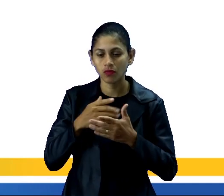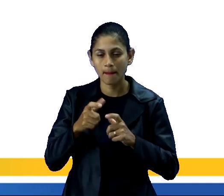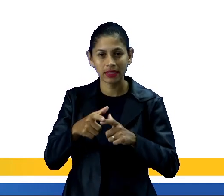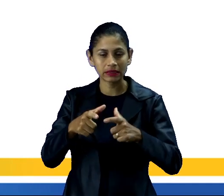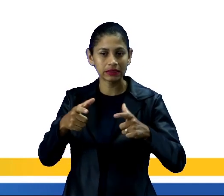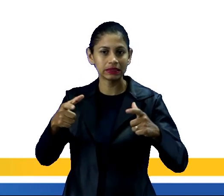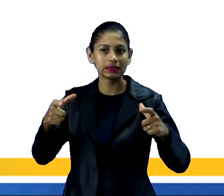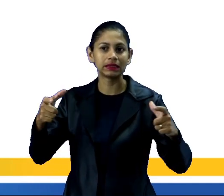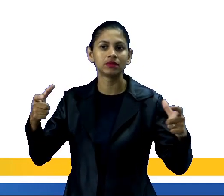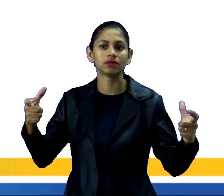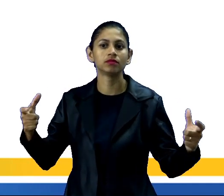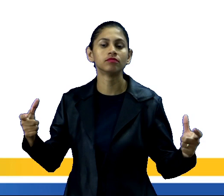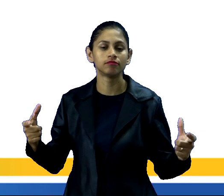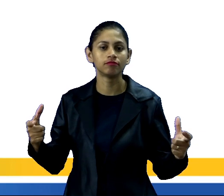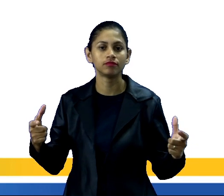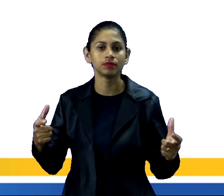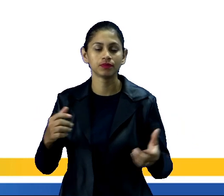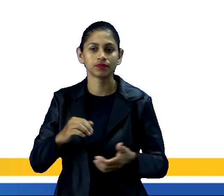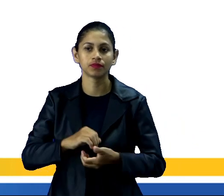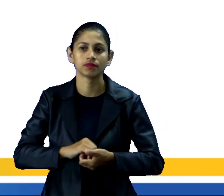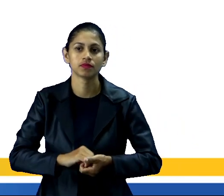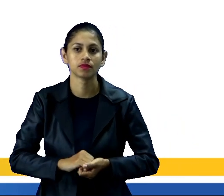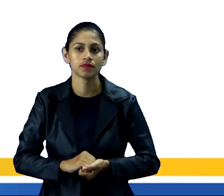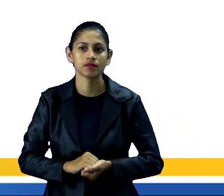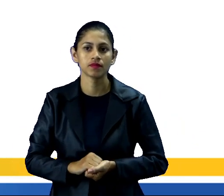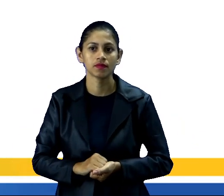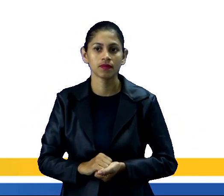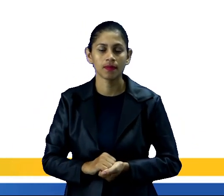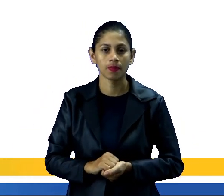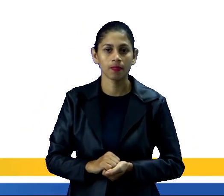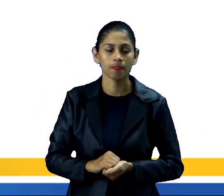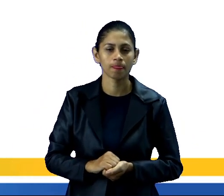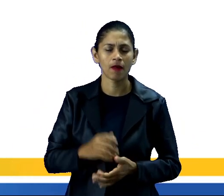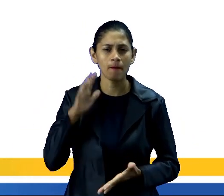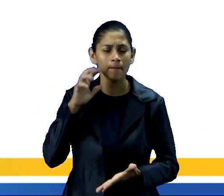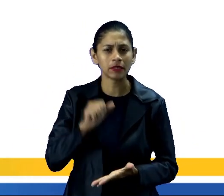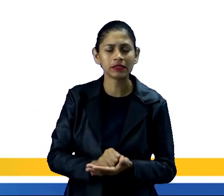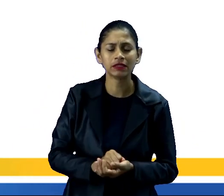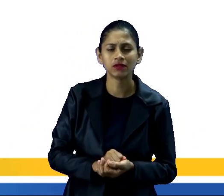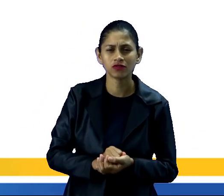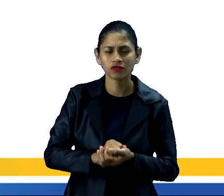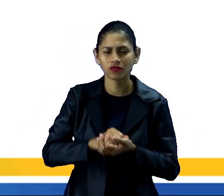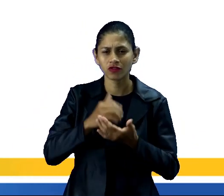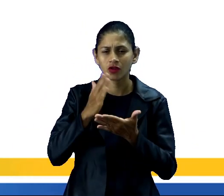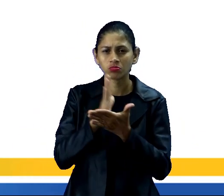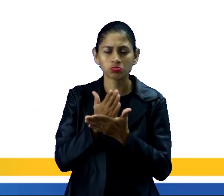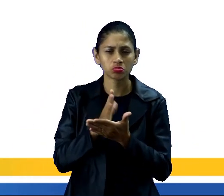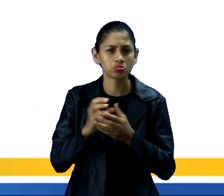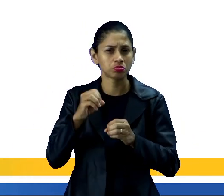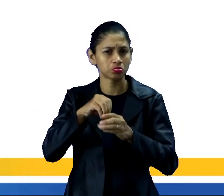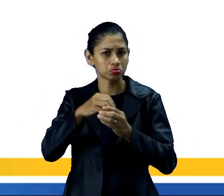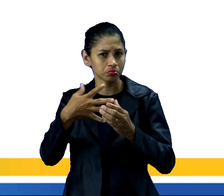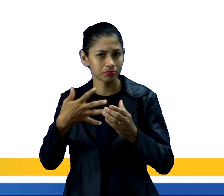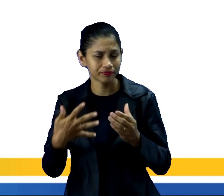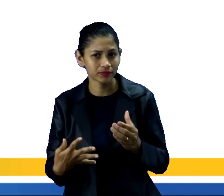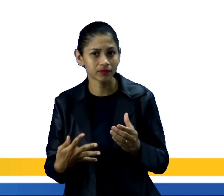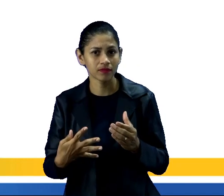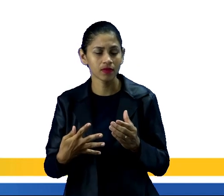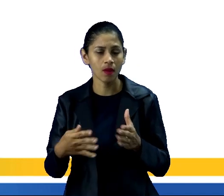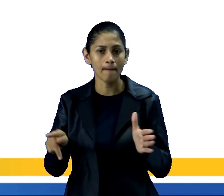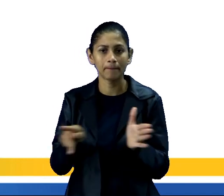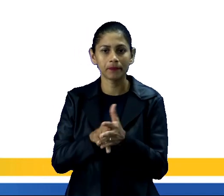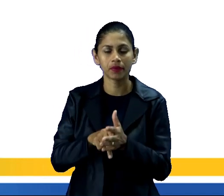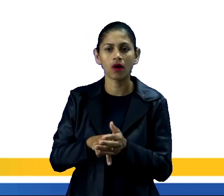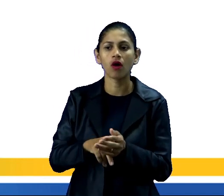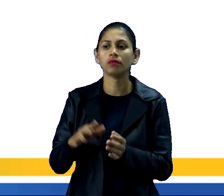por Hitler por meio do Terceiro Império, né, ou Terceiro Reich. Ele foi marcado por uma série de características, né, muito próprias da